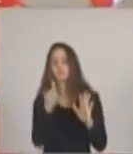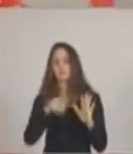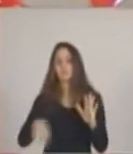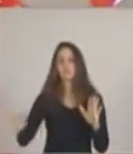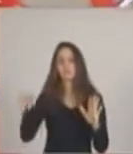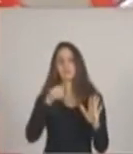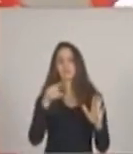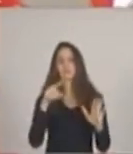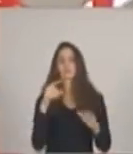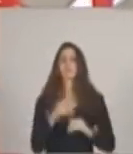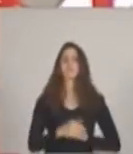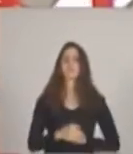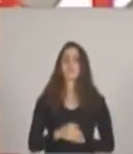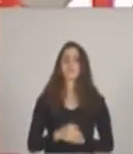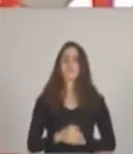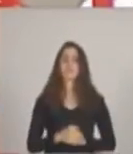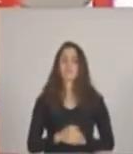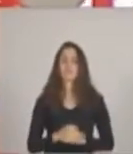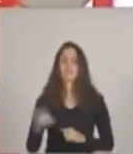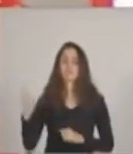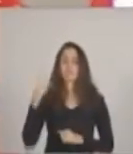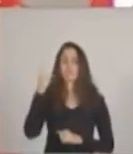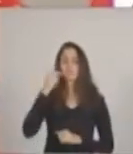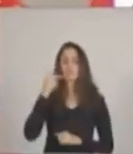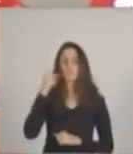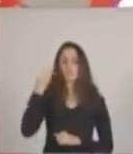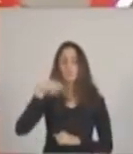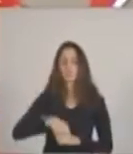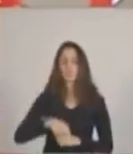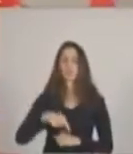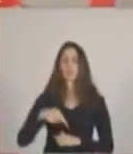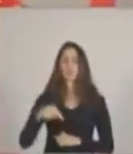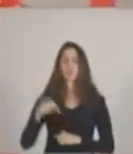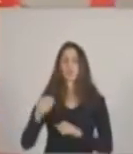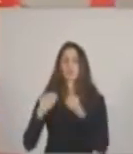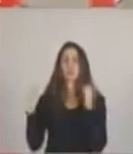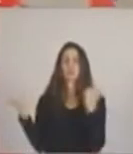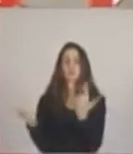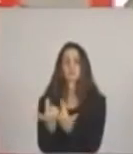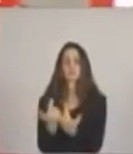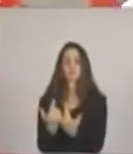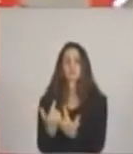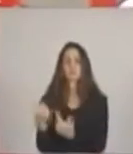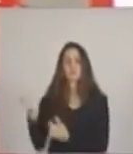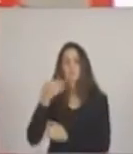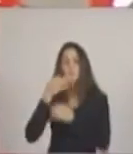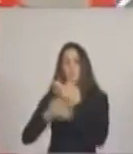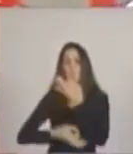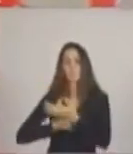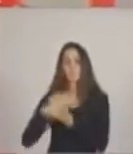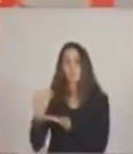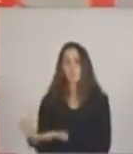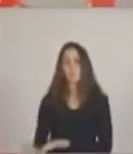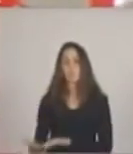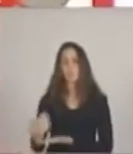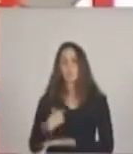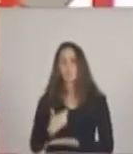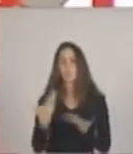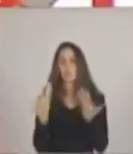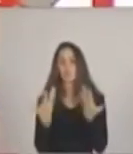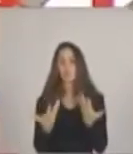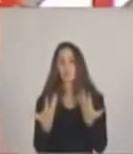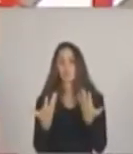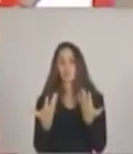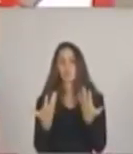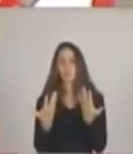pares. A Procuradoria deste poder se manifestou pela rejeição do